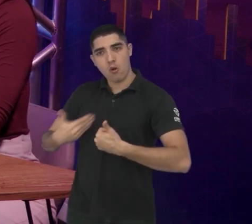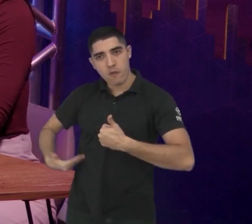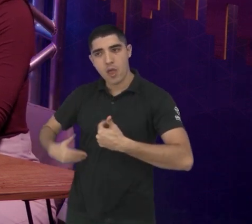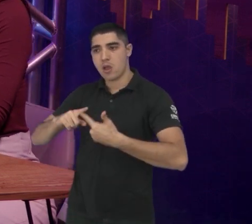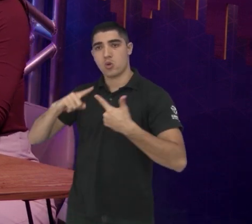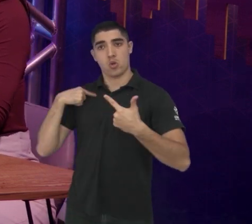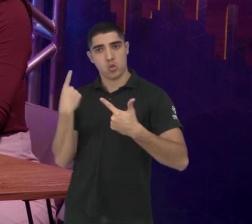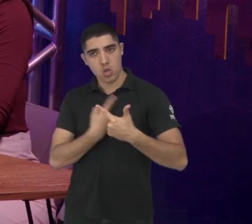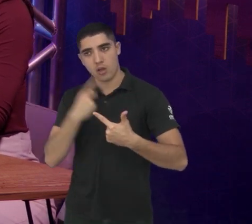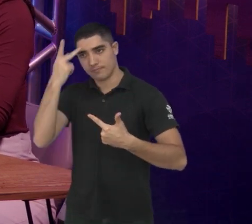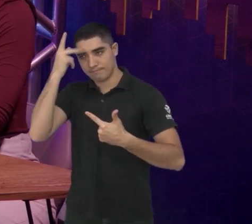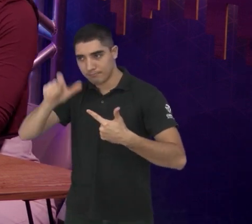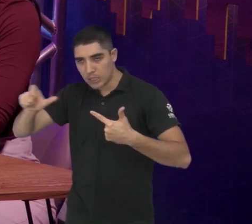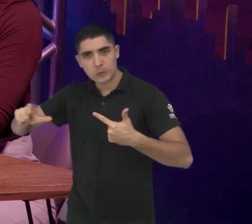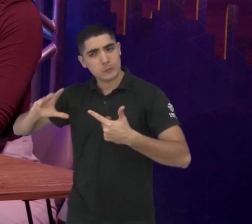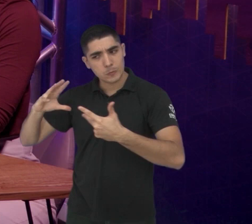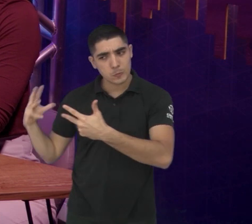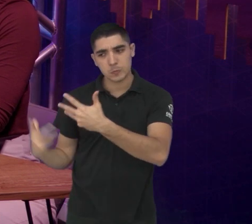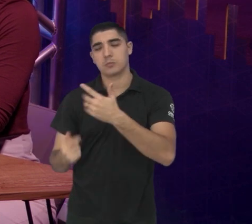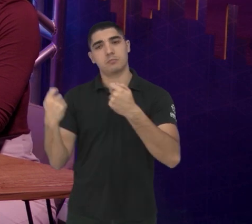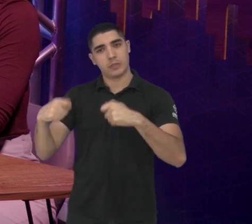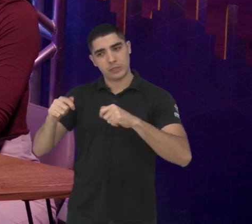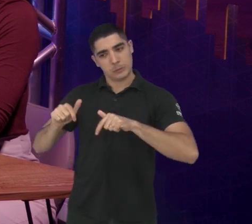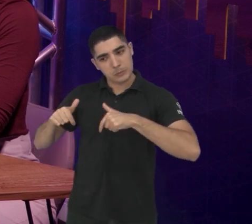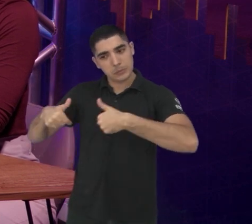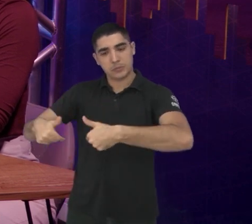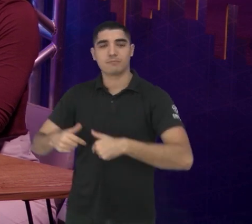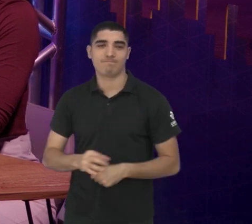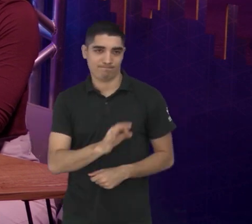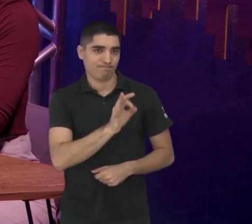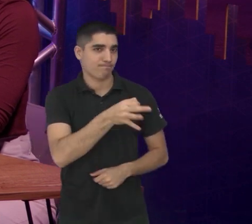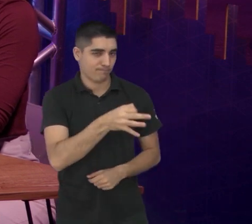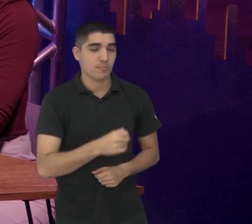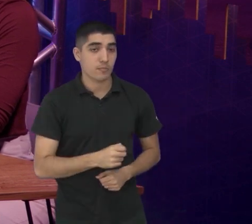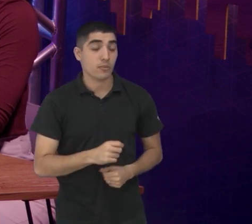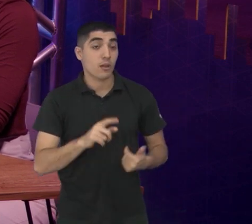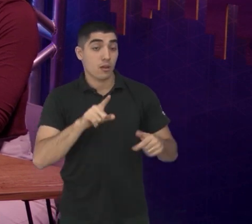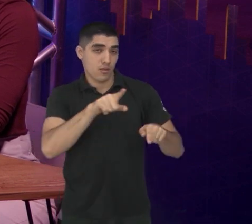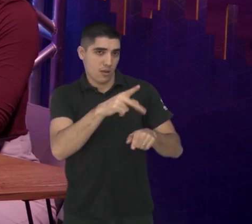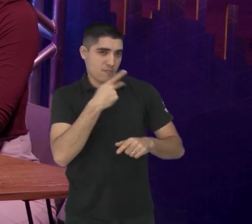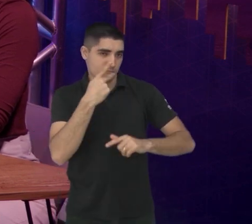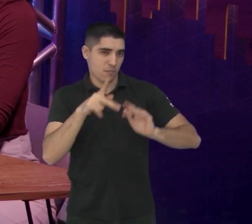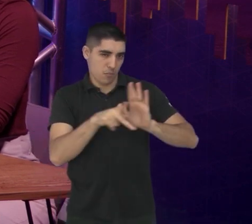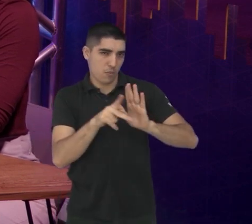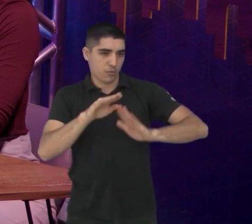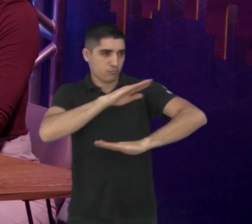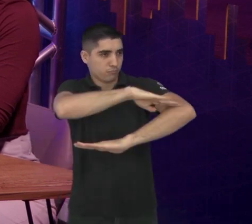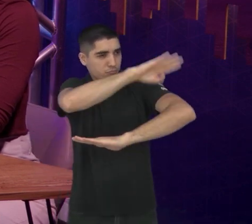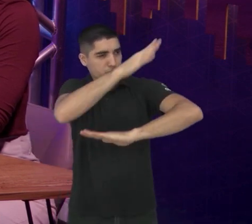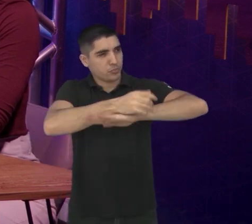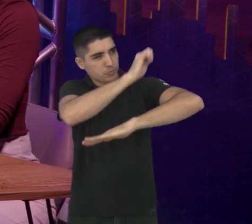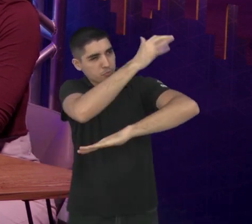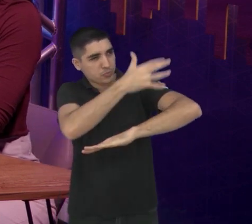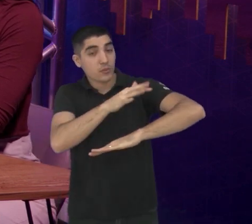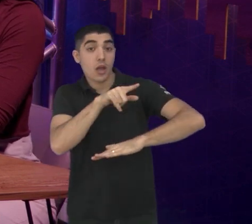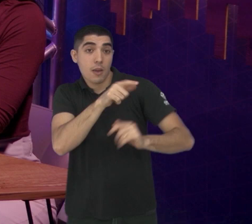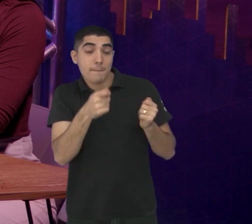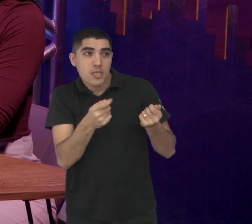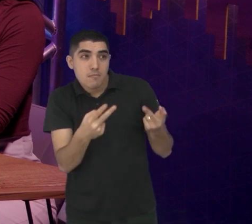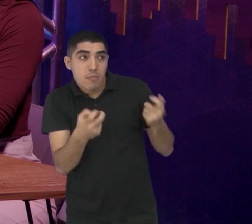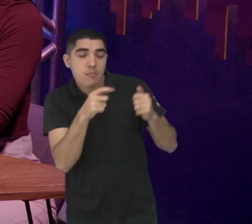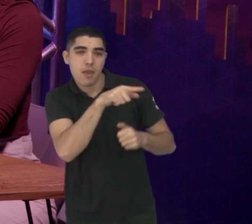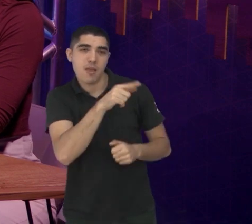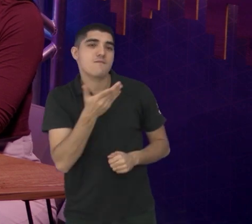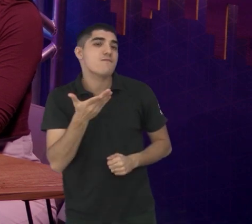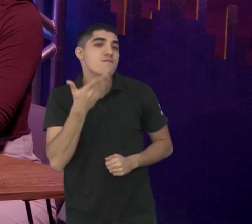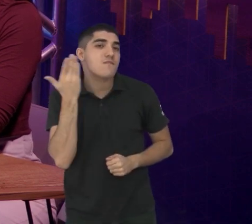poder público, e nós também podemos fazer a nossa parte, né? Perfeito, Dani. E em relação ao deslizamento de terra, os sinais aí